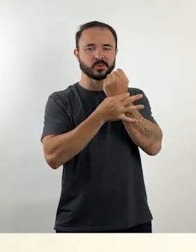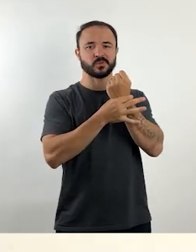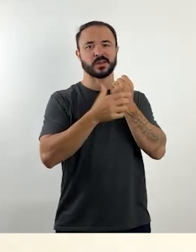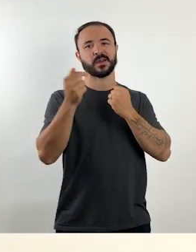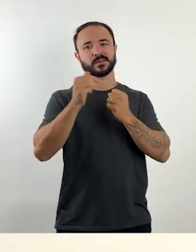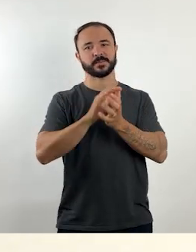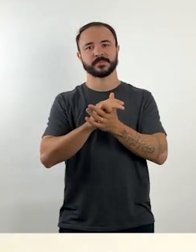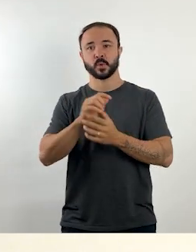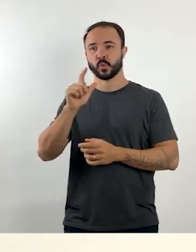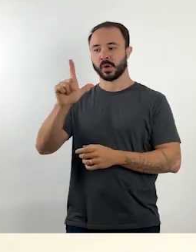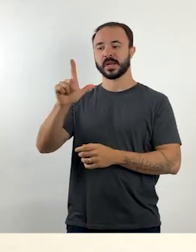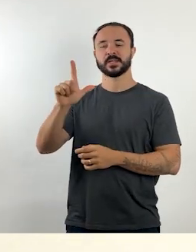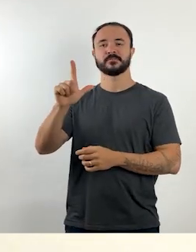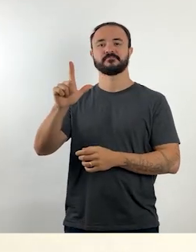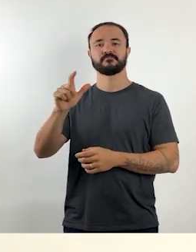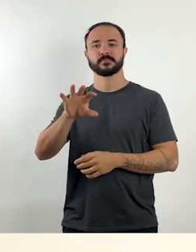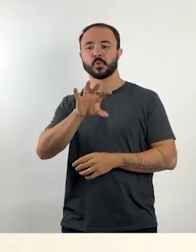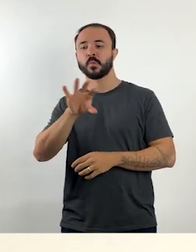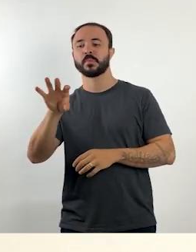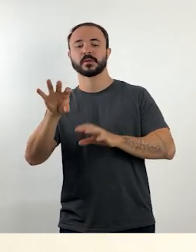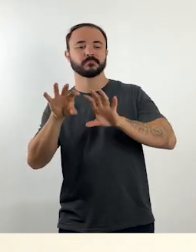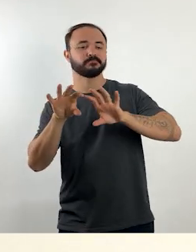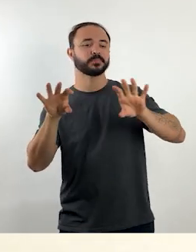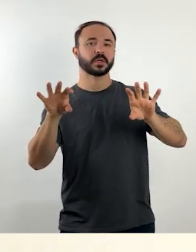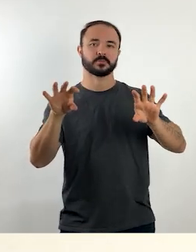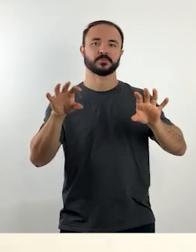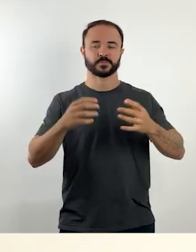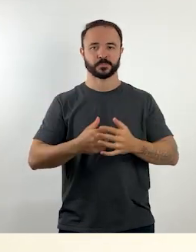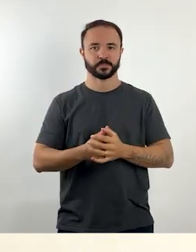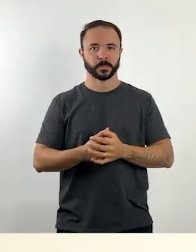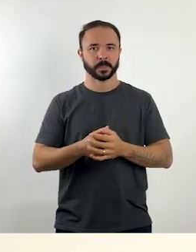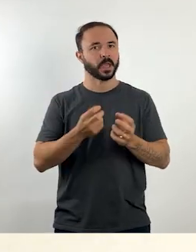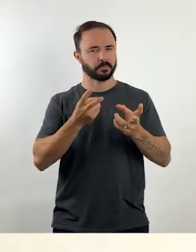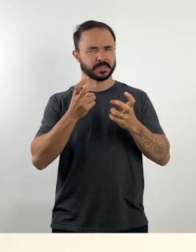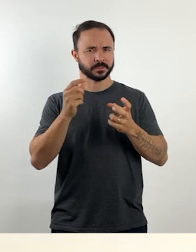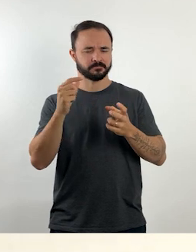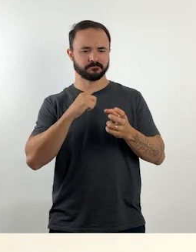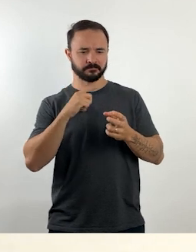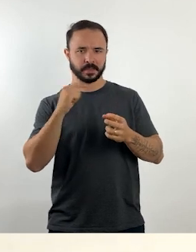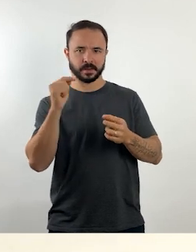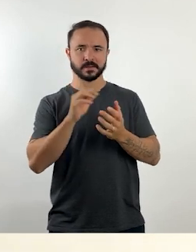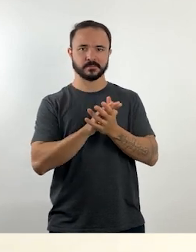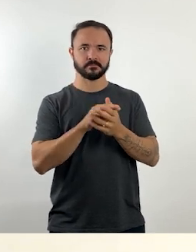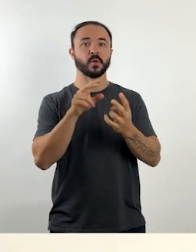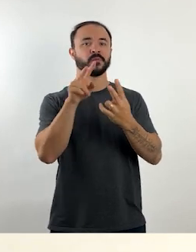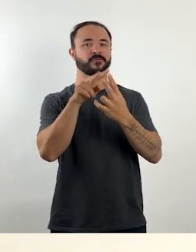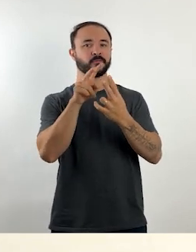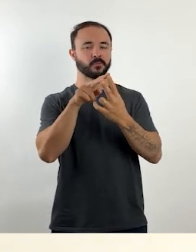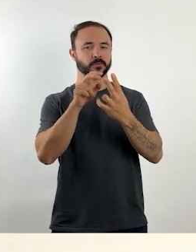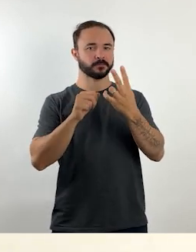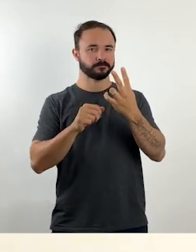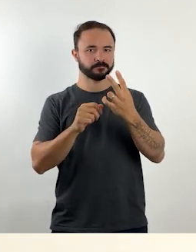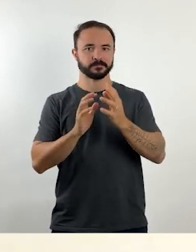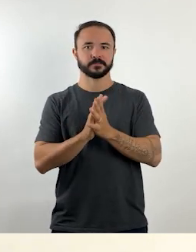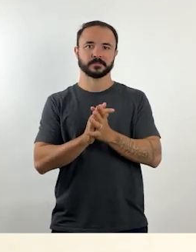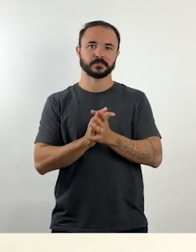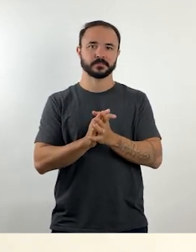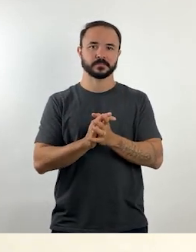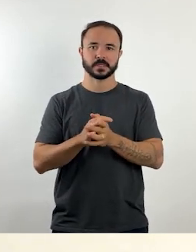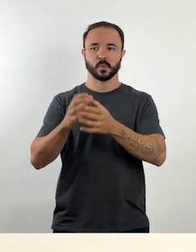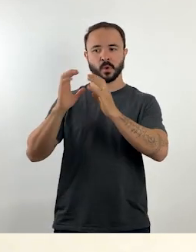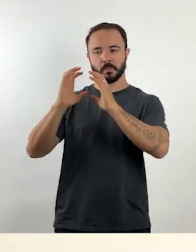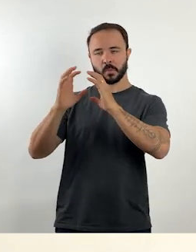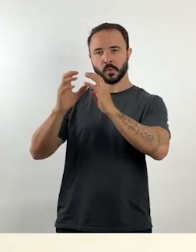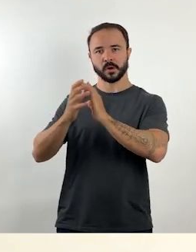do nosso L em cada uma das pontas à frente. Você vai perceber que ele tem 2 furos aqui em formato